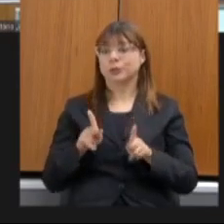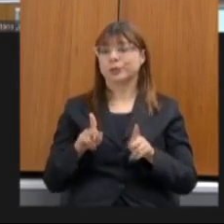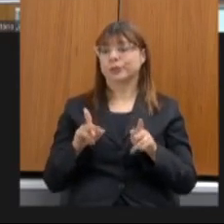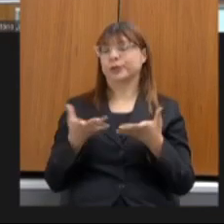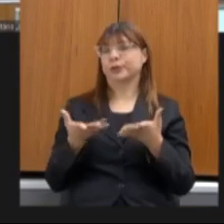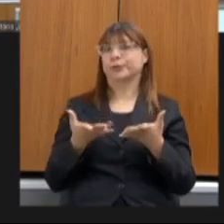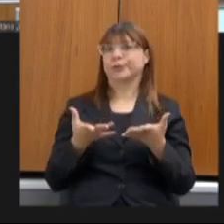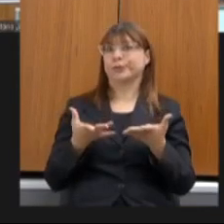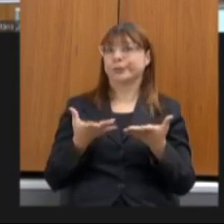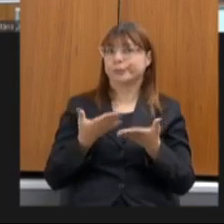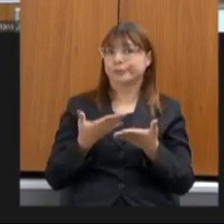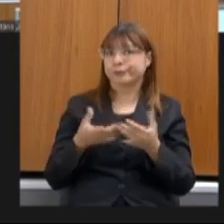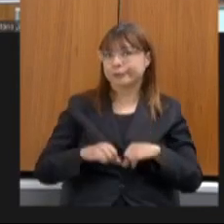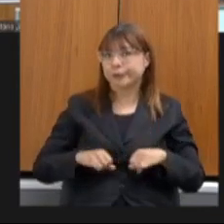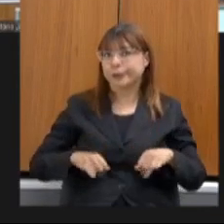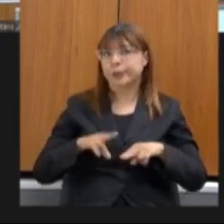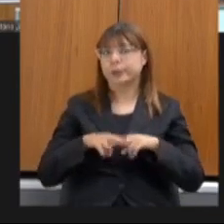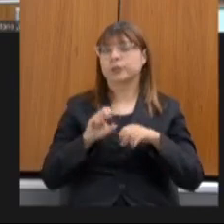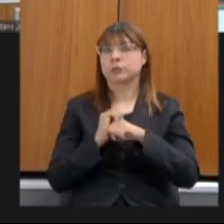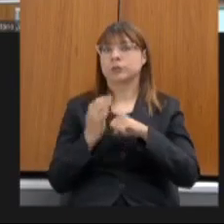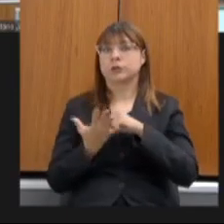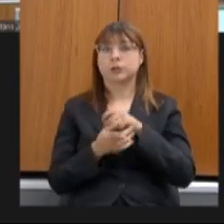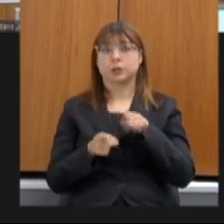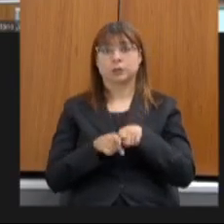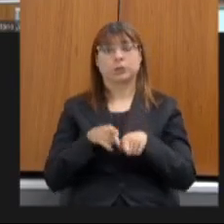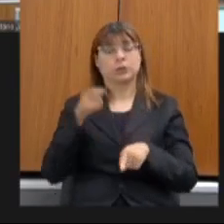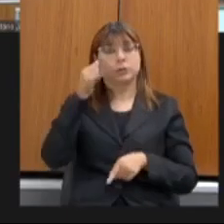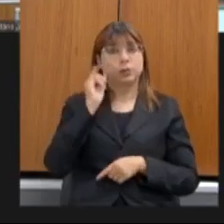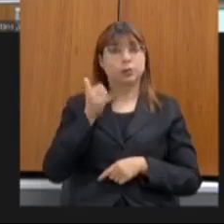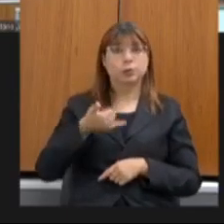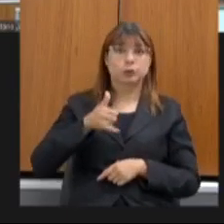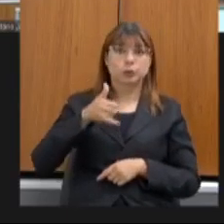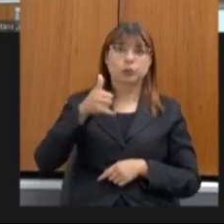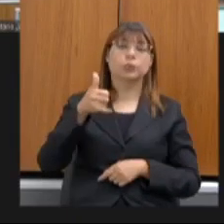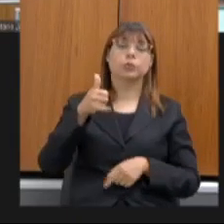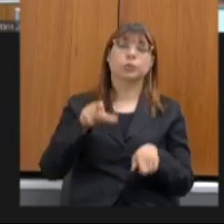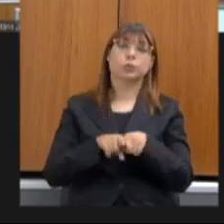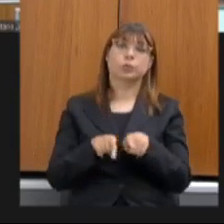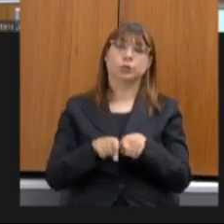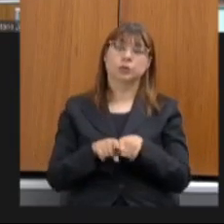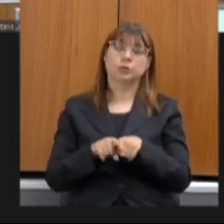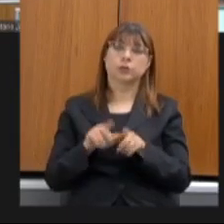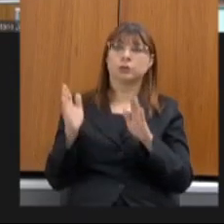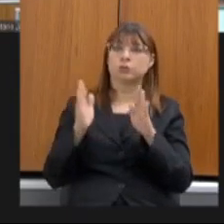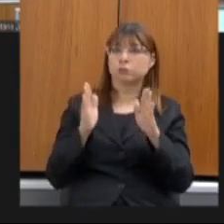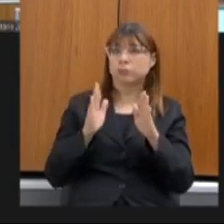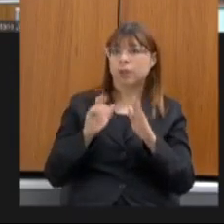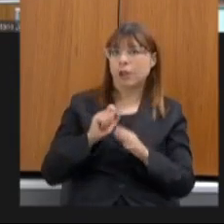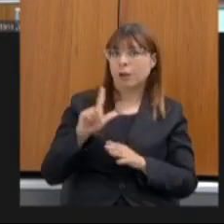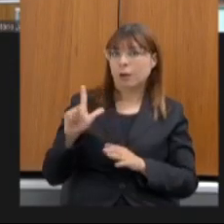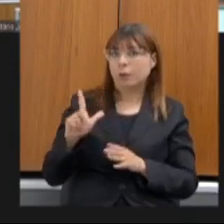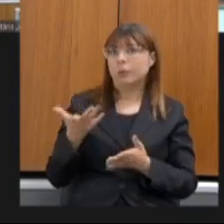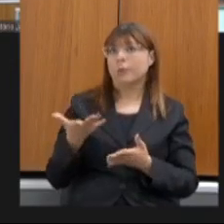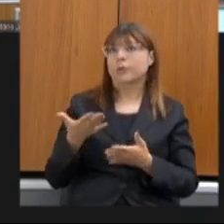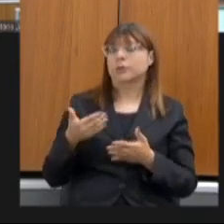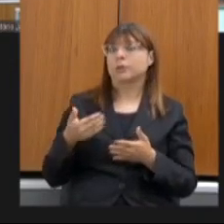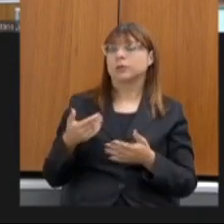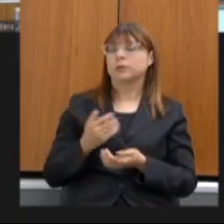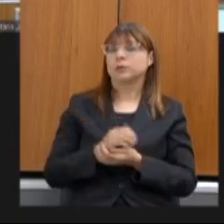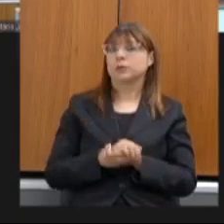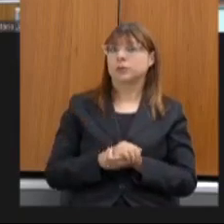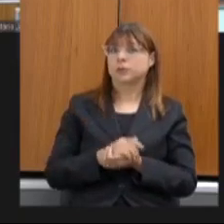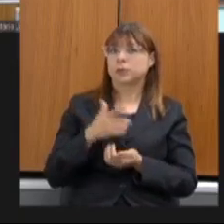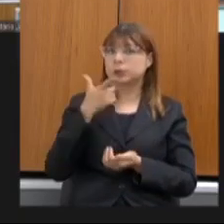pandemia EA não incidência de juros e implementação de um prazo para pagamento nem condições